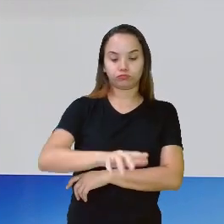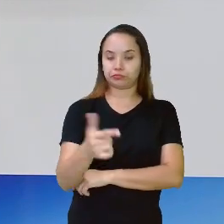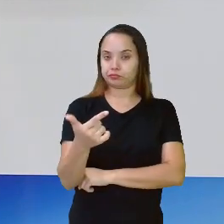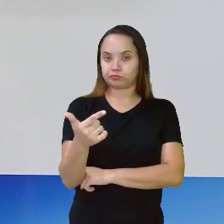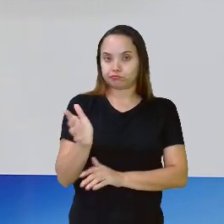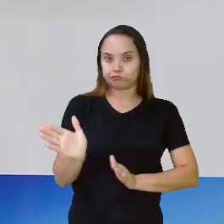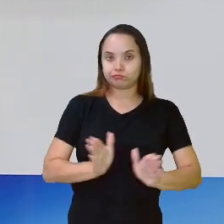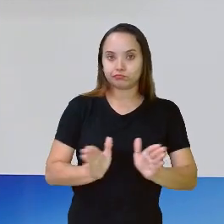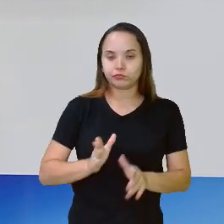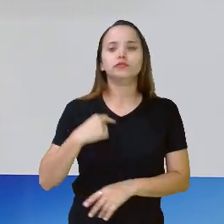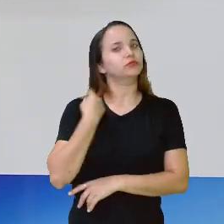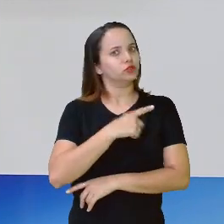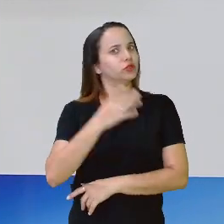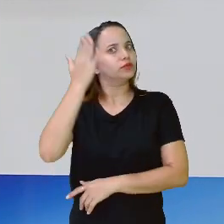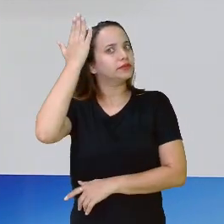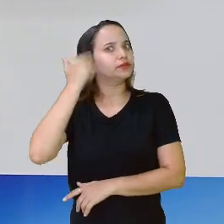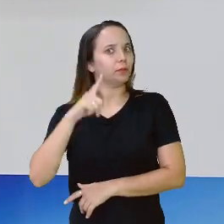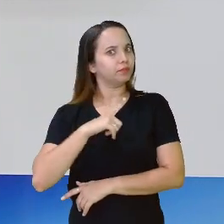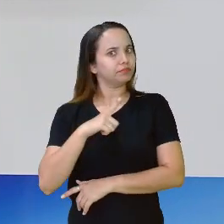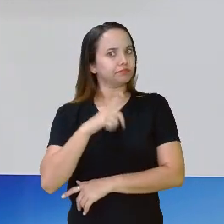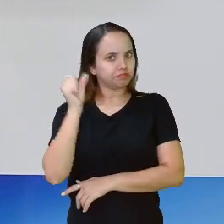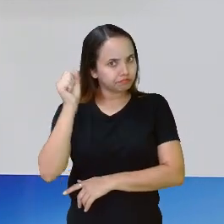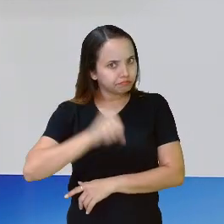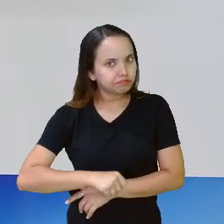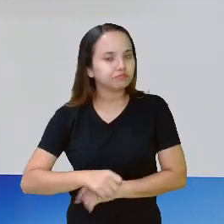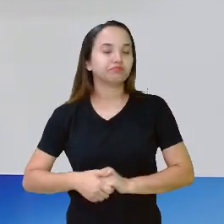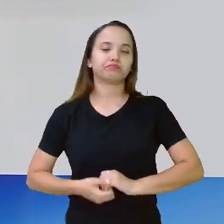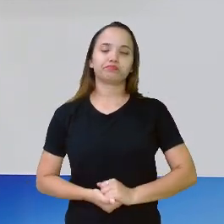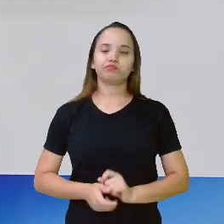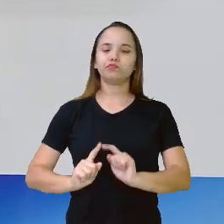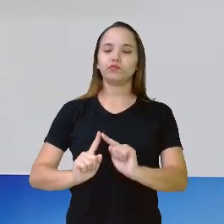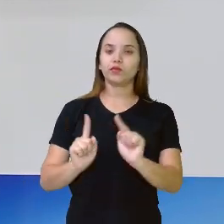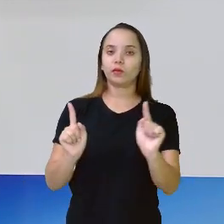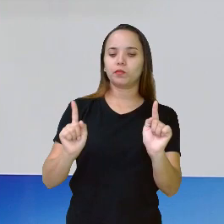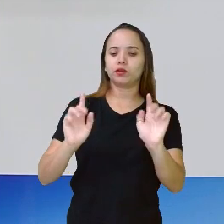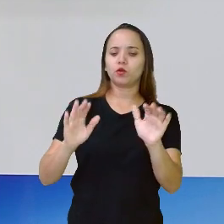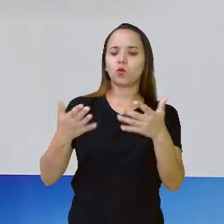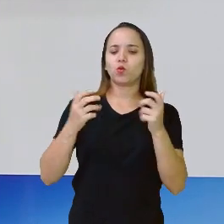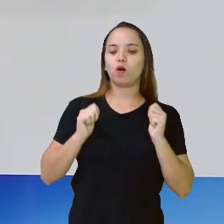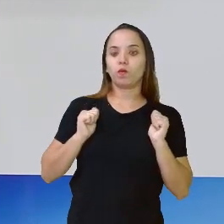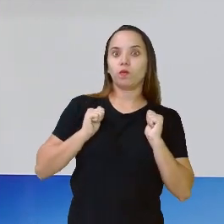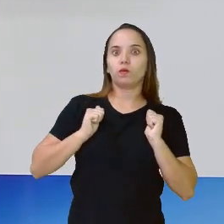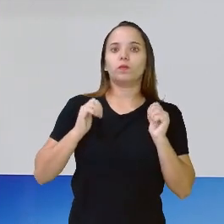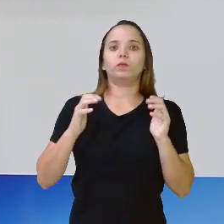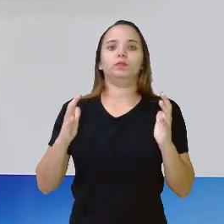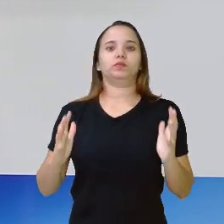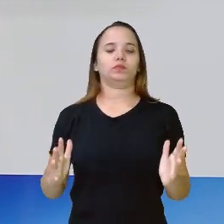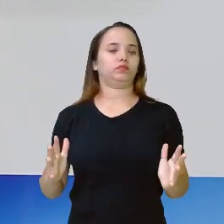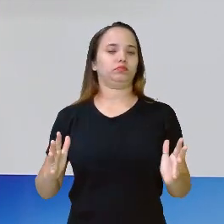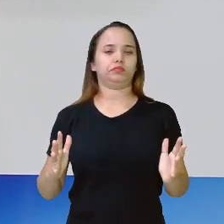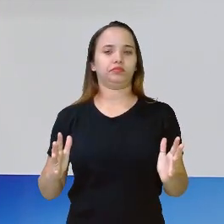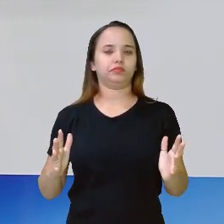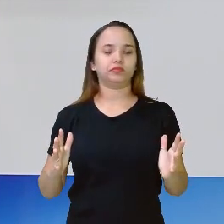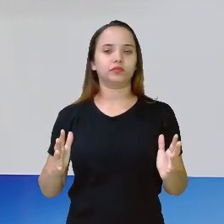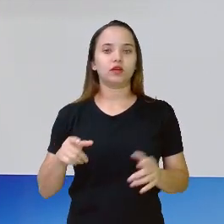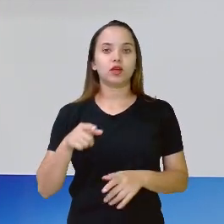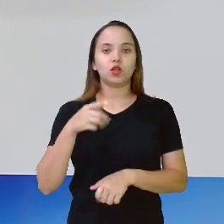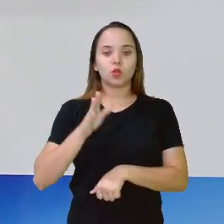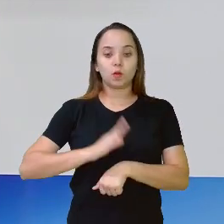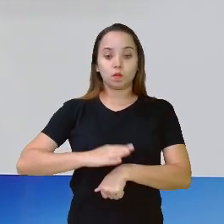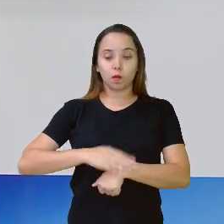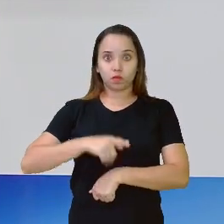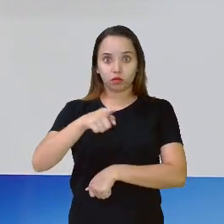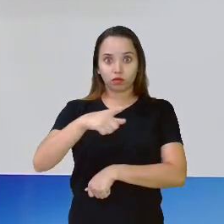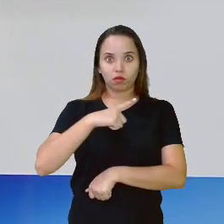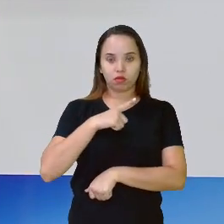entende que isso existe, sim, mas e a atitude? Quando você tem uma prática